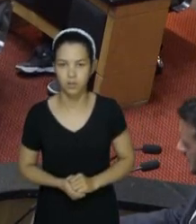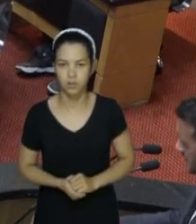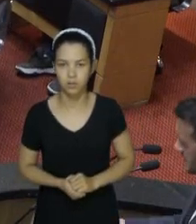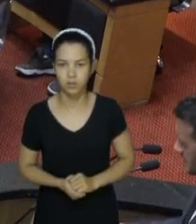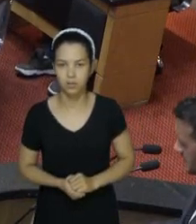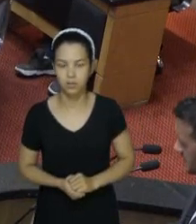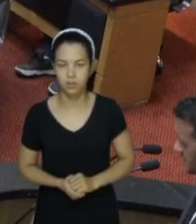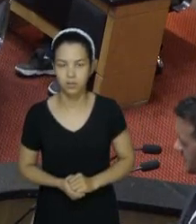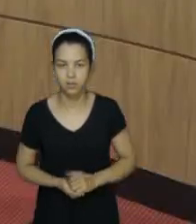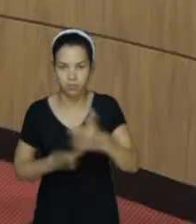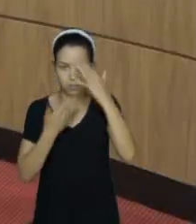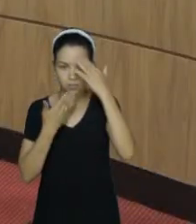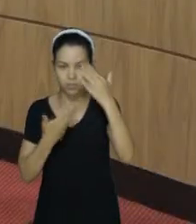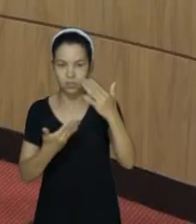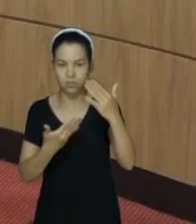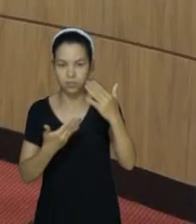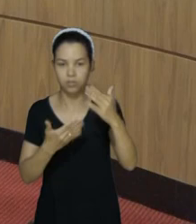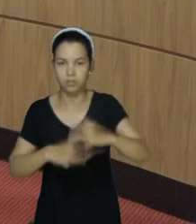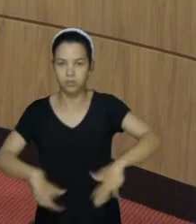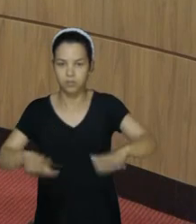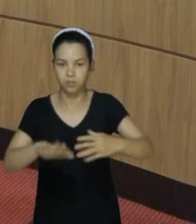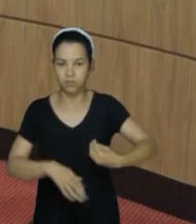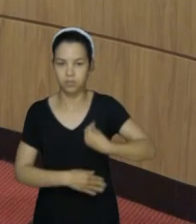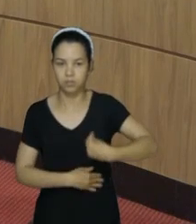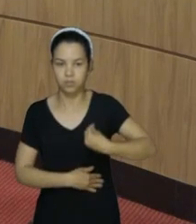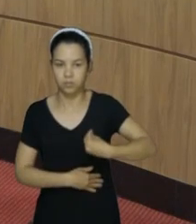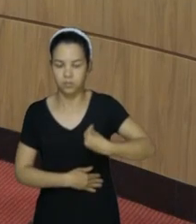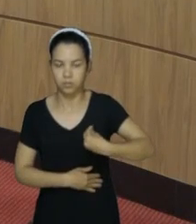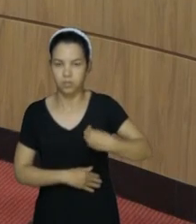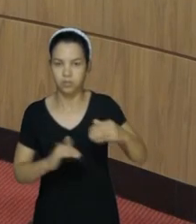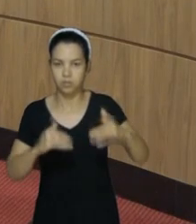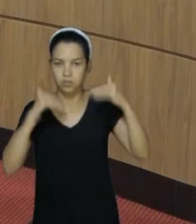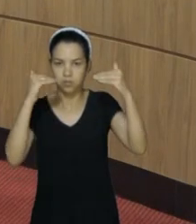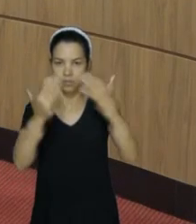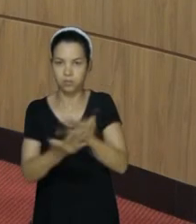Nós agradecemos a todos pela presença, autoridades,